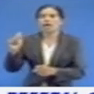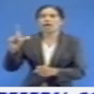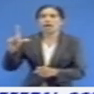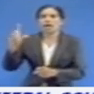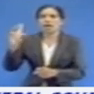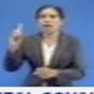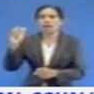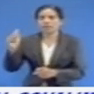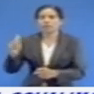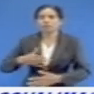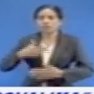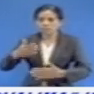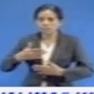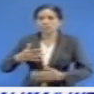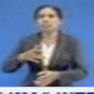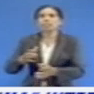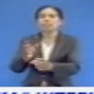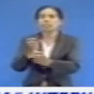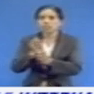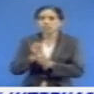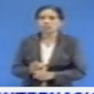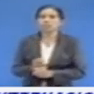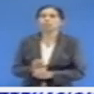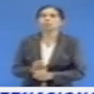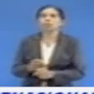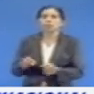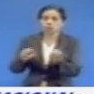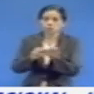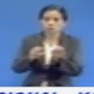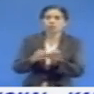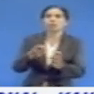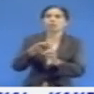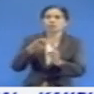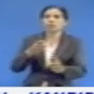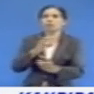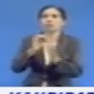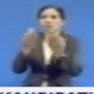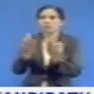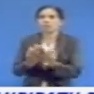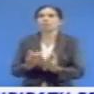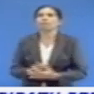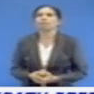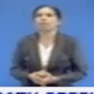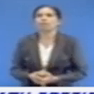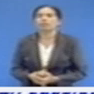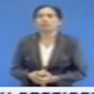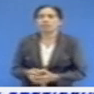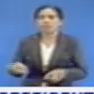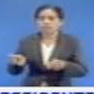votos perpétua né, também retan suporta russi família no irmã Siracelo. Hanesan tuir